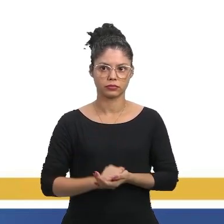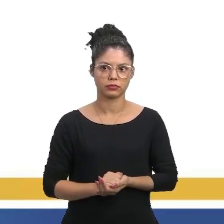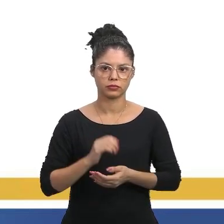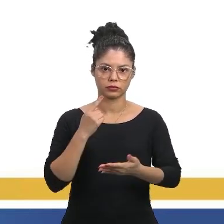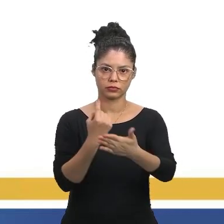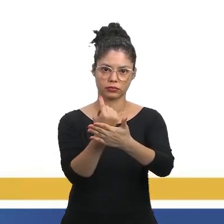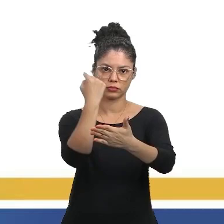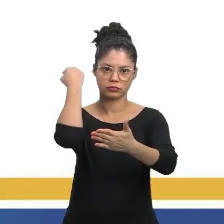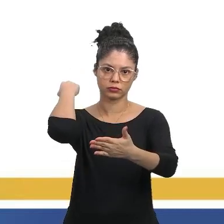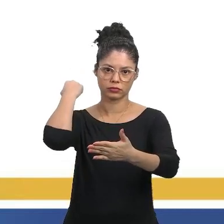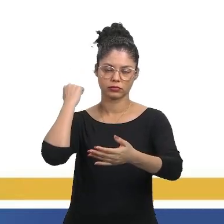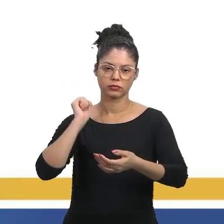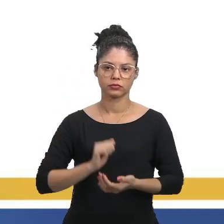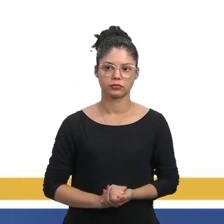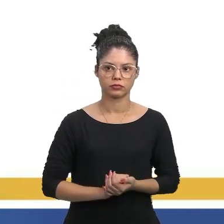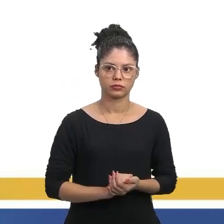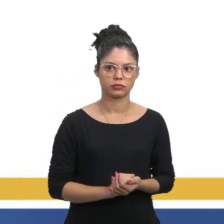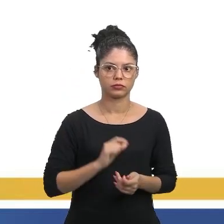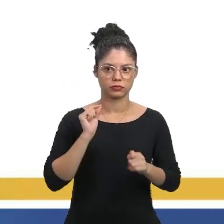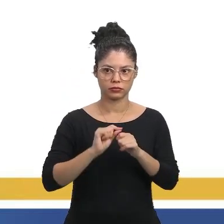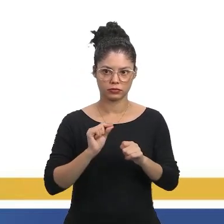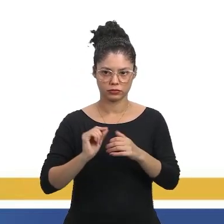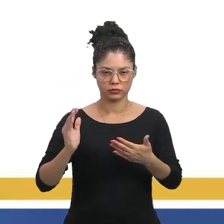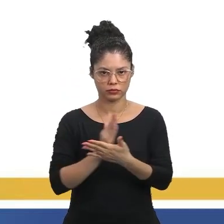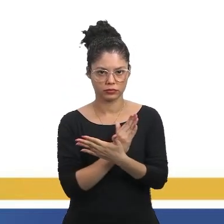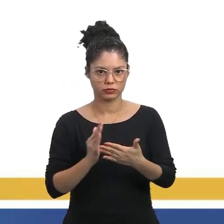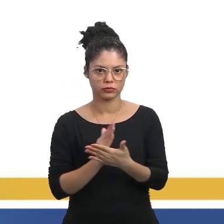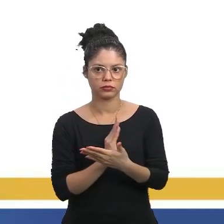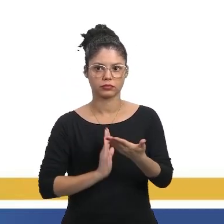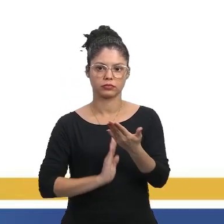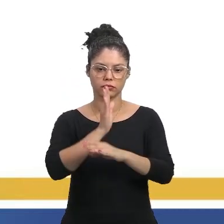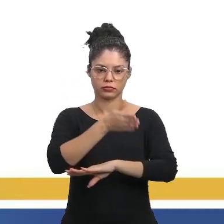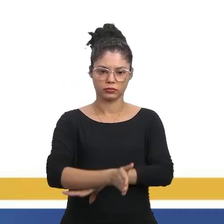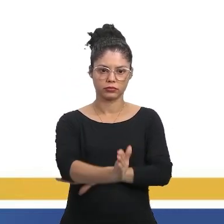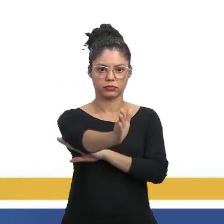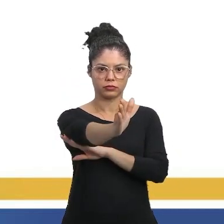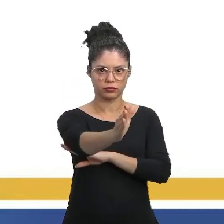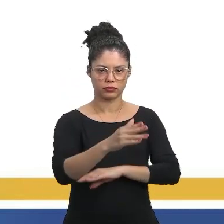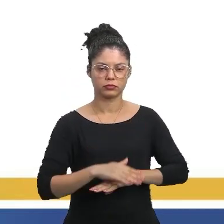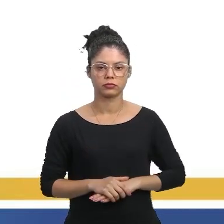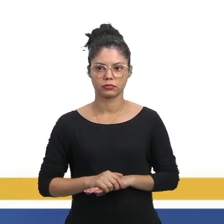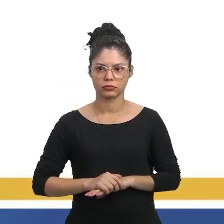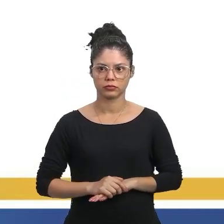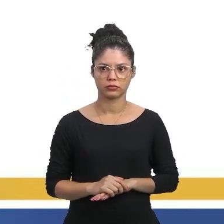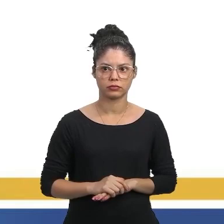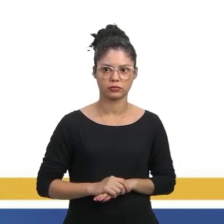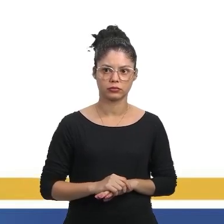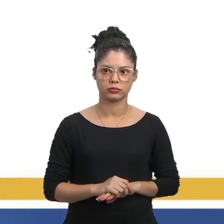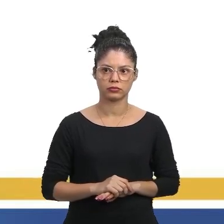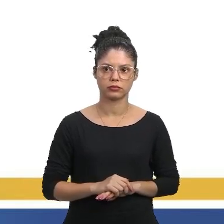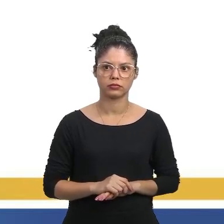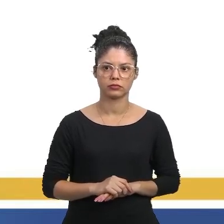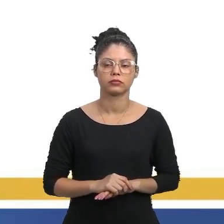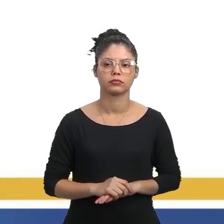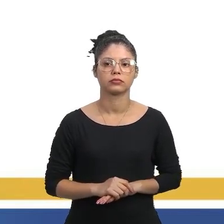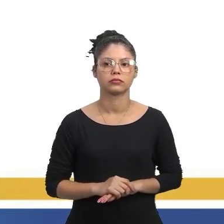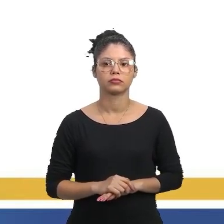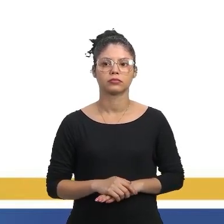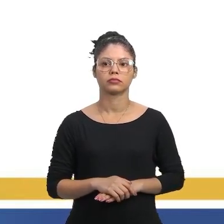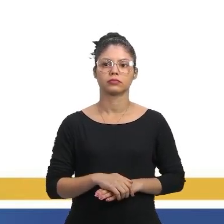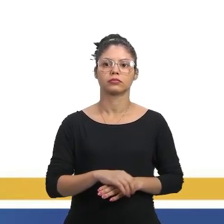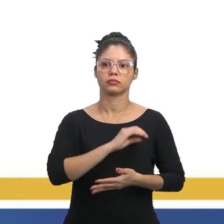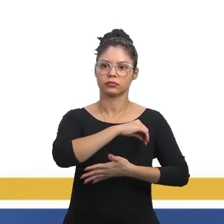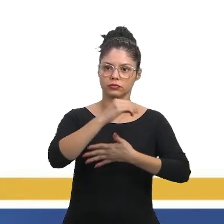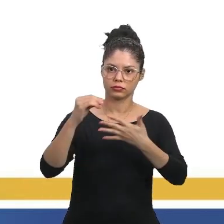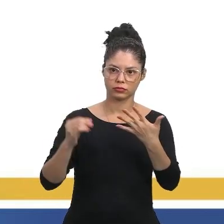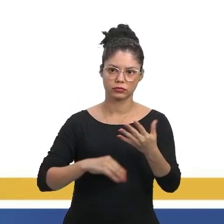desviadas, alguns feixes aí elas atravessaram em linha reta, como eu disse, e o elemento que ele